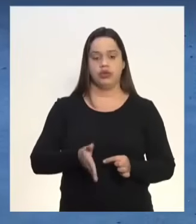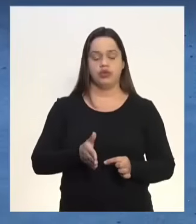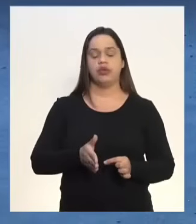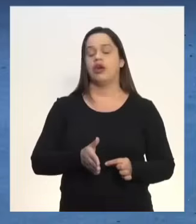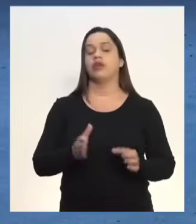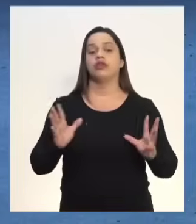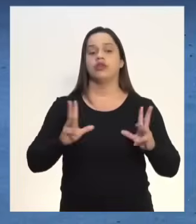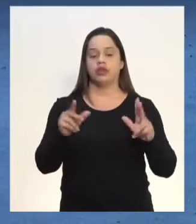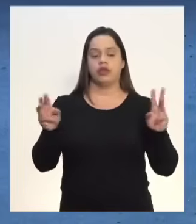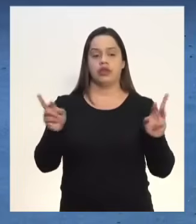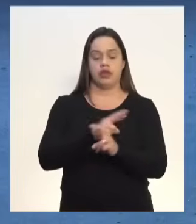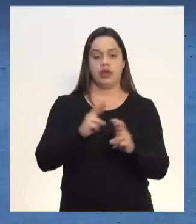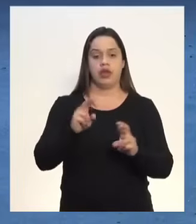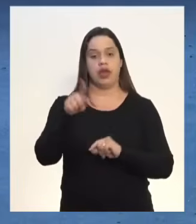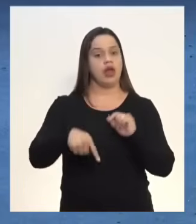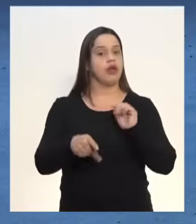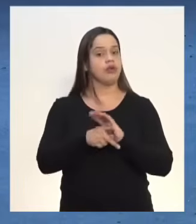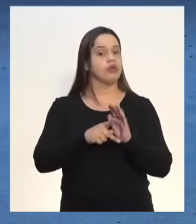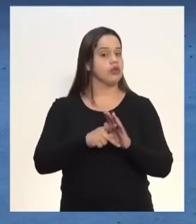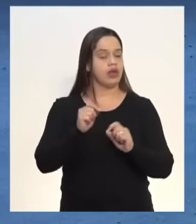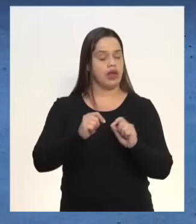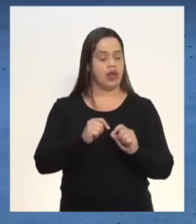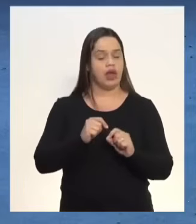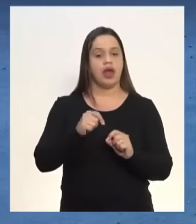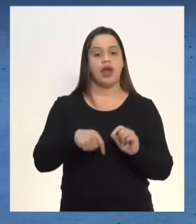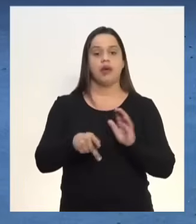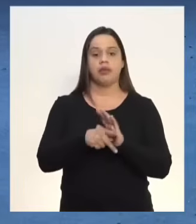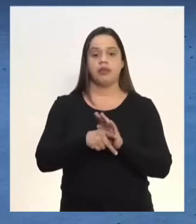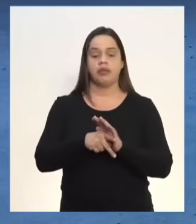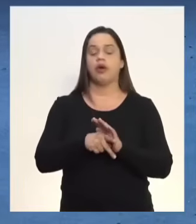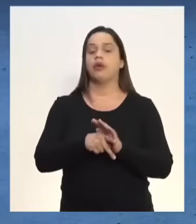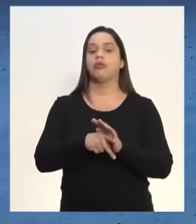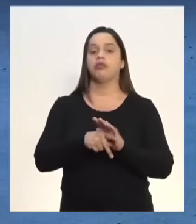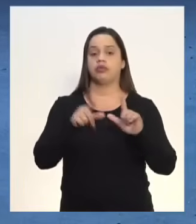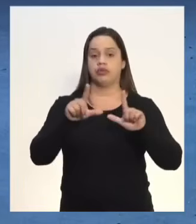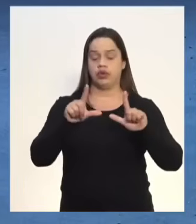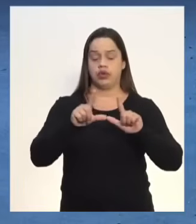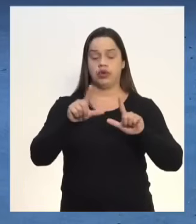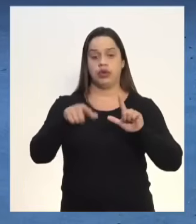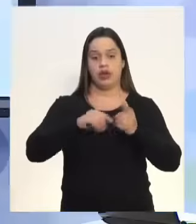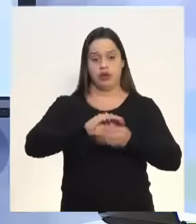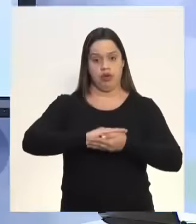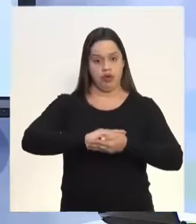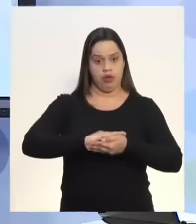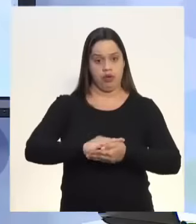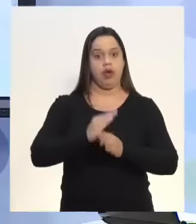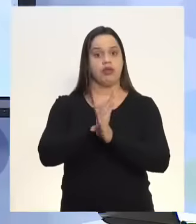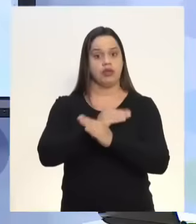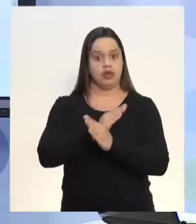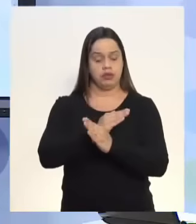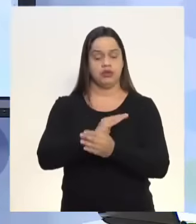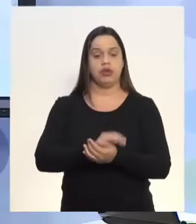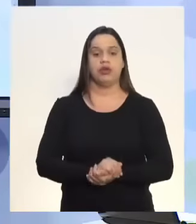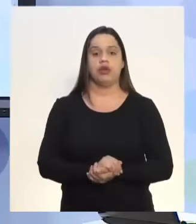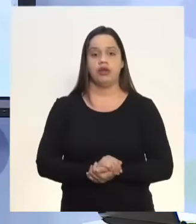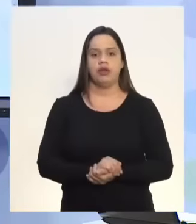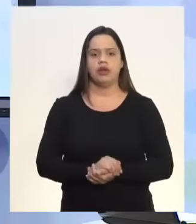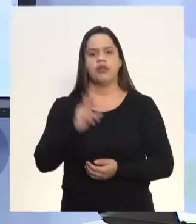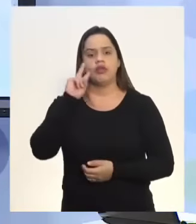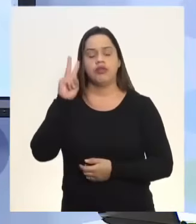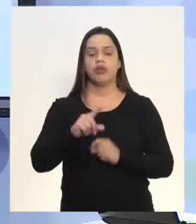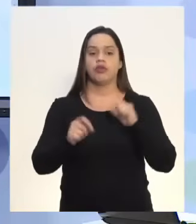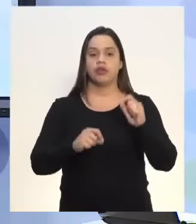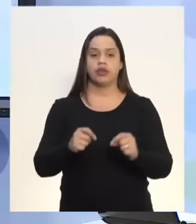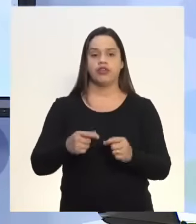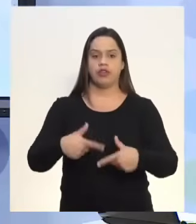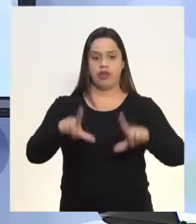essa relação. Então, ele é uma figura tridimensional. Vou pedir para colocar de novo na telinha o slide. Na telinha